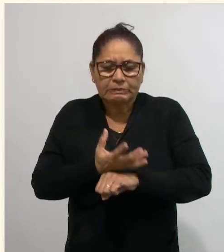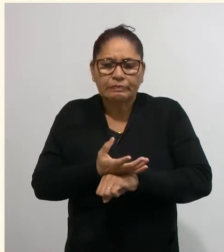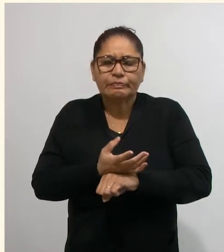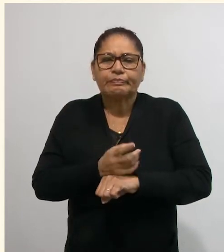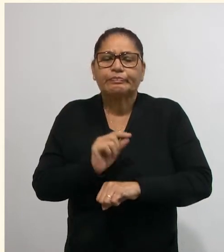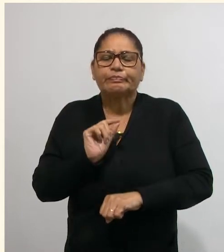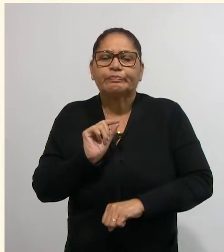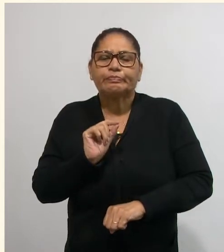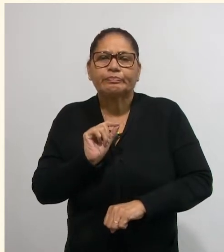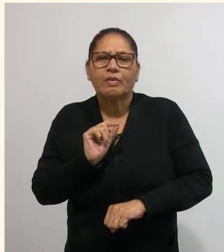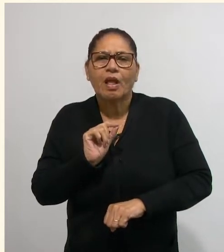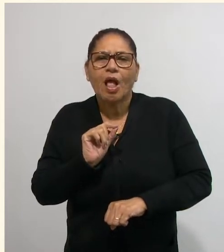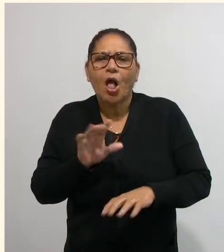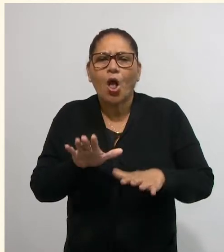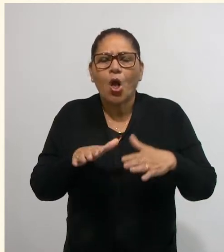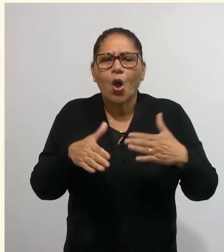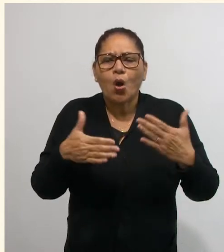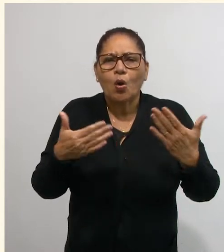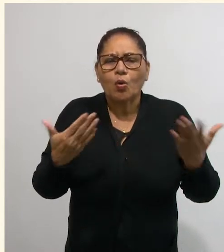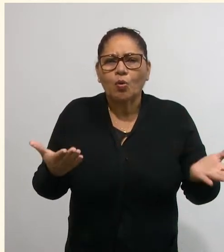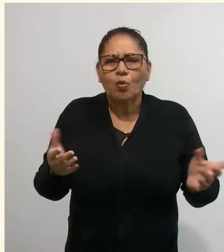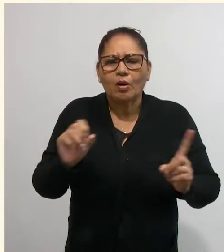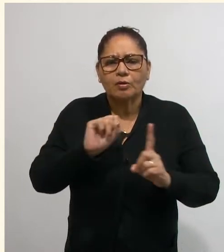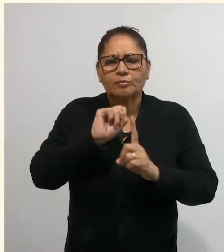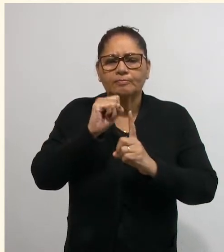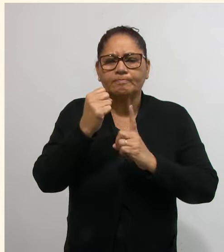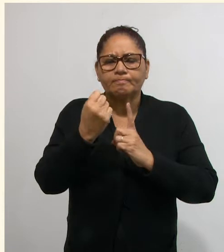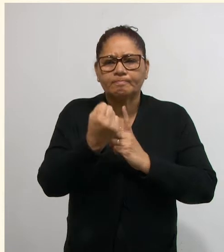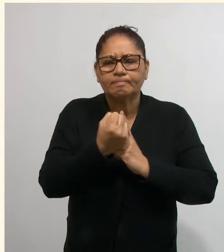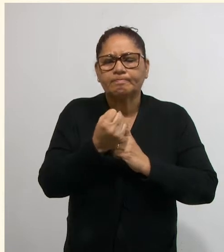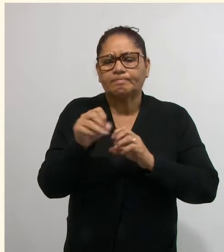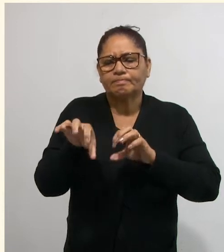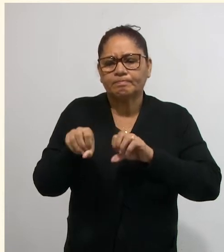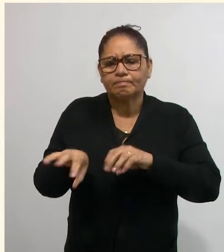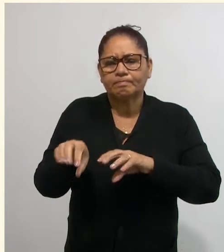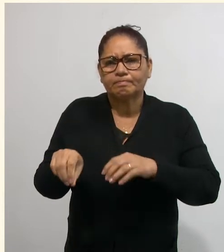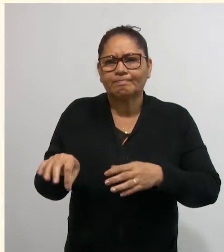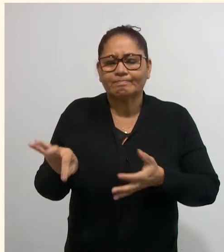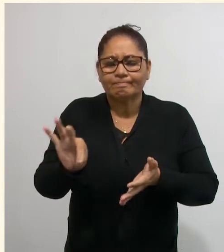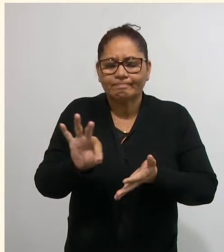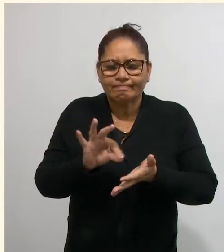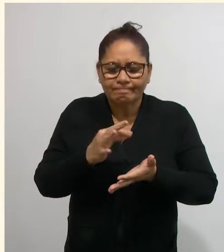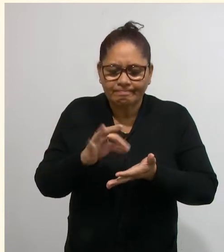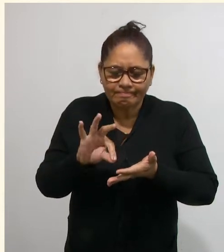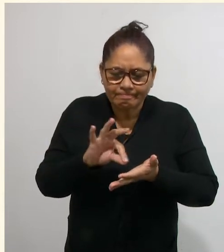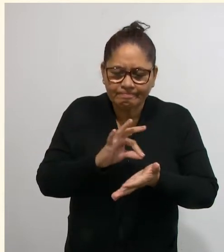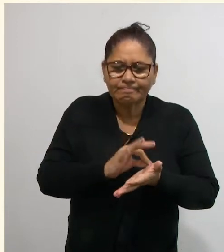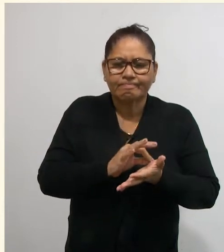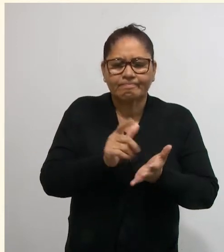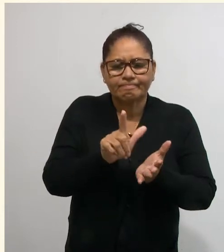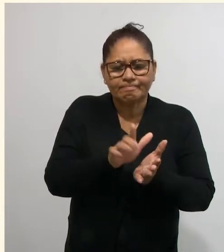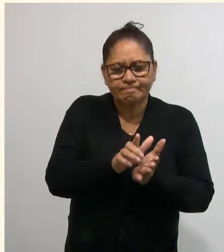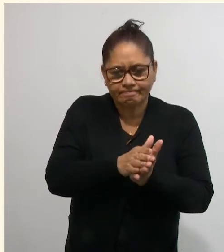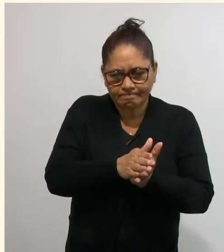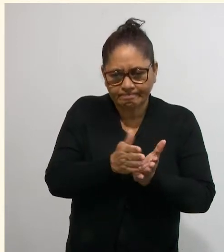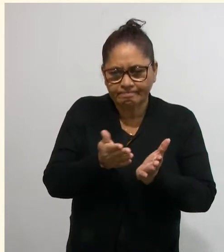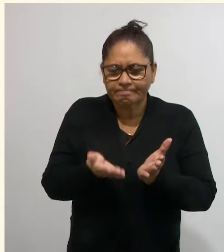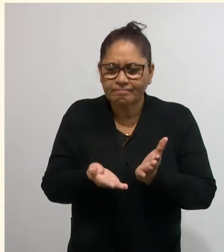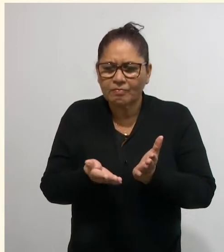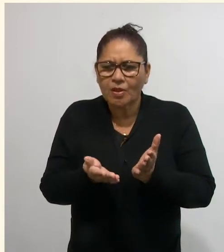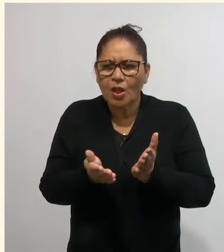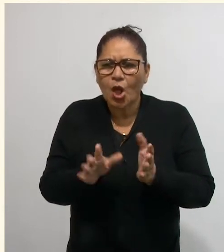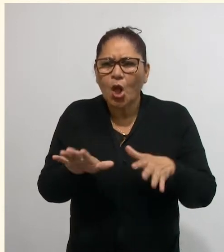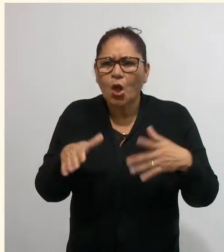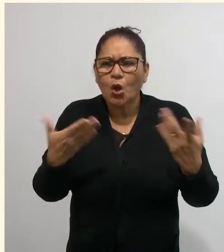essa: qual é a função social do ensino? Anote aí no seu caderno qual é a função social